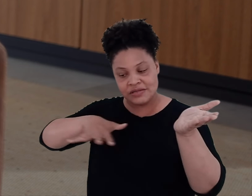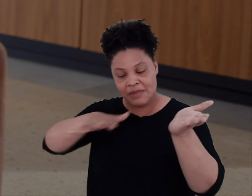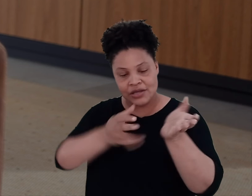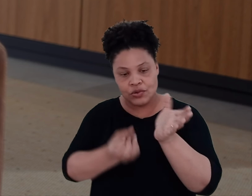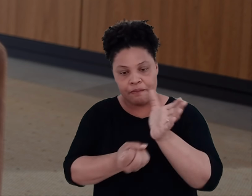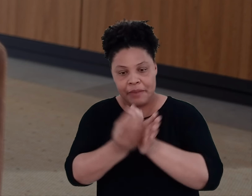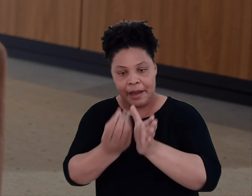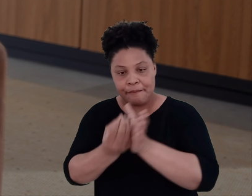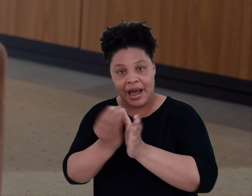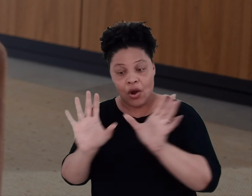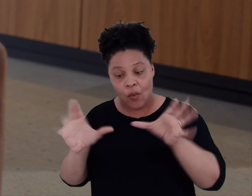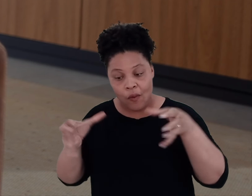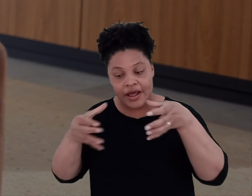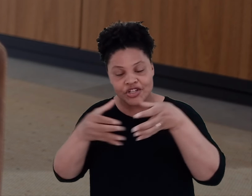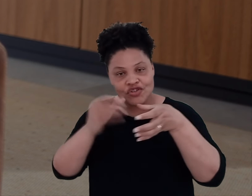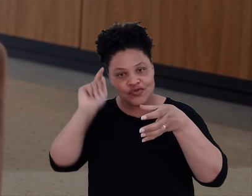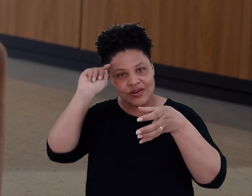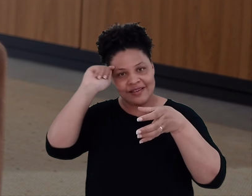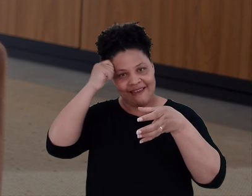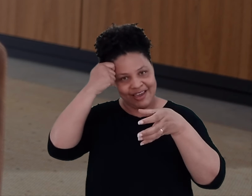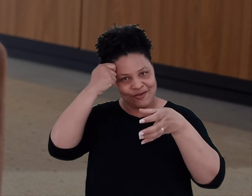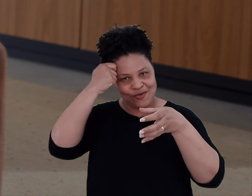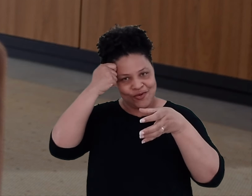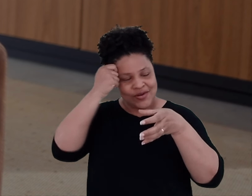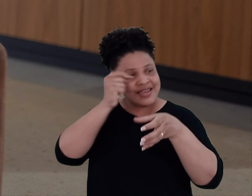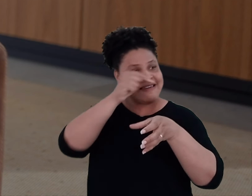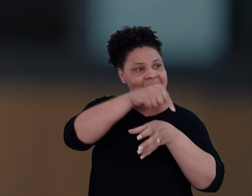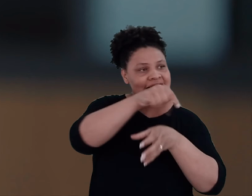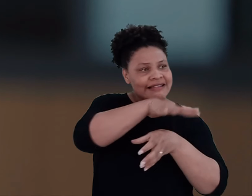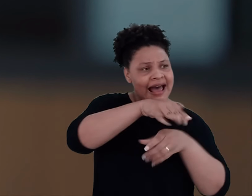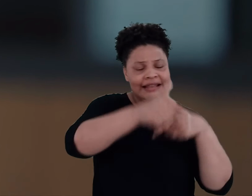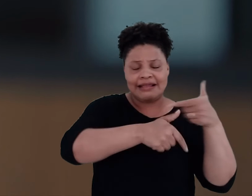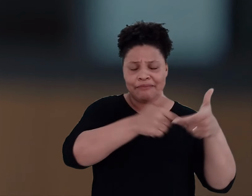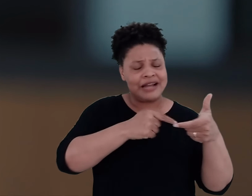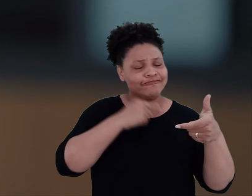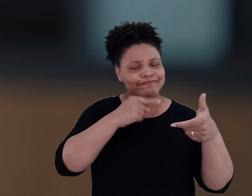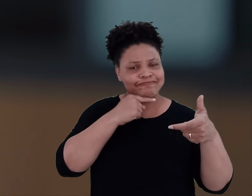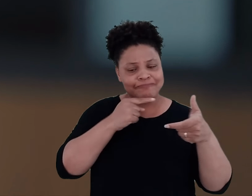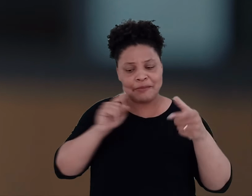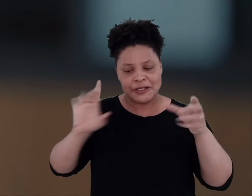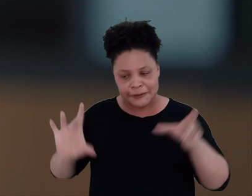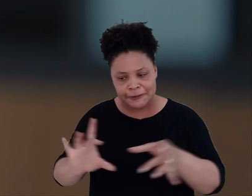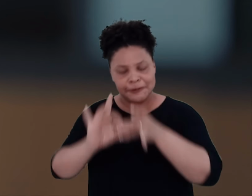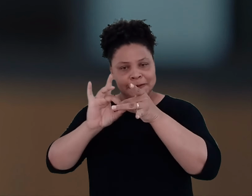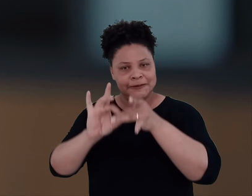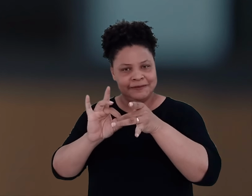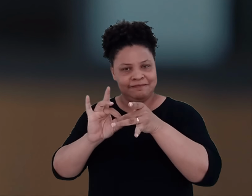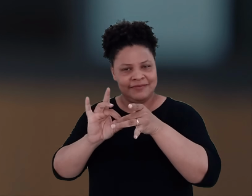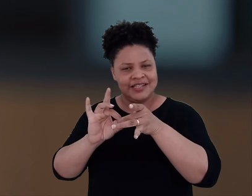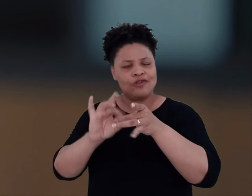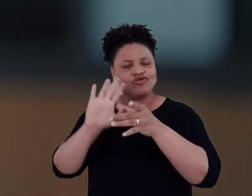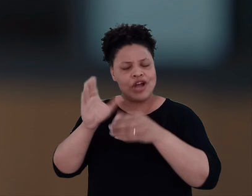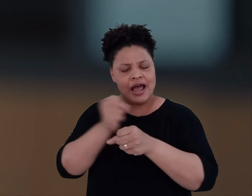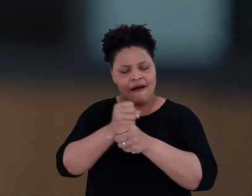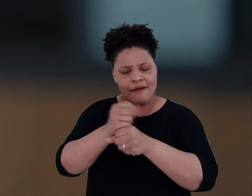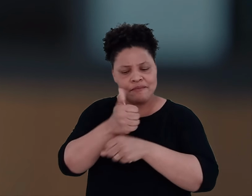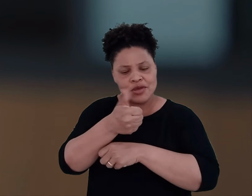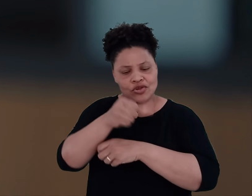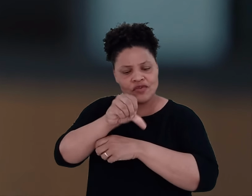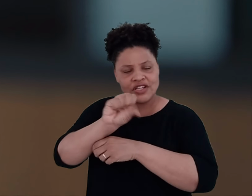por uma coletividade negra que não era acolhida pelo mercado editorial. Ao longo da atuação do Quilomboje, desde os anos